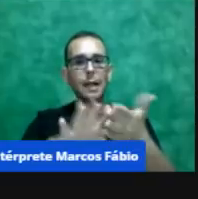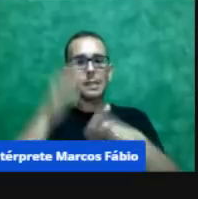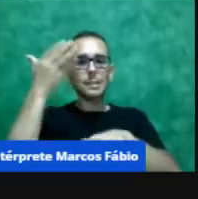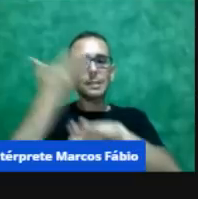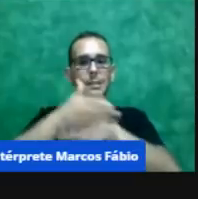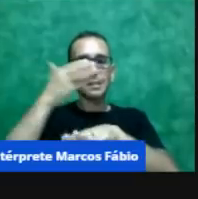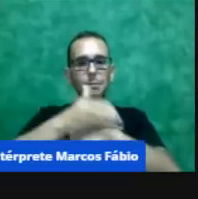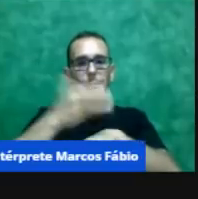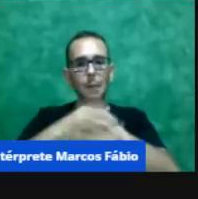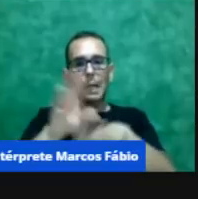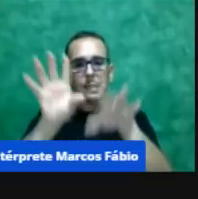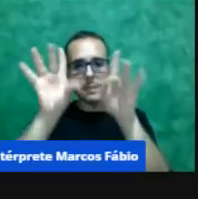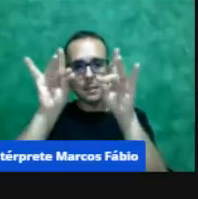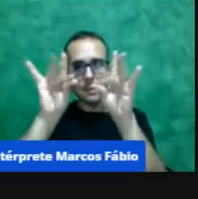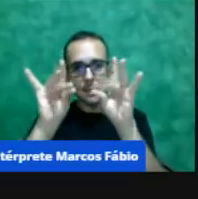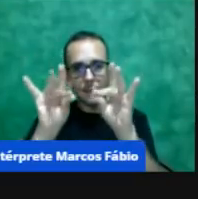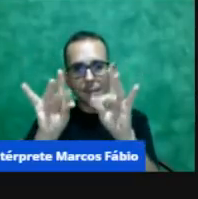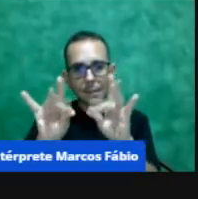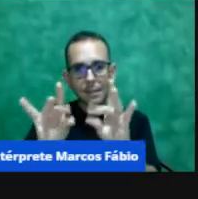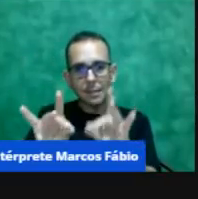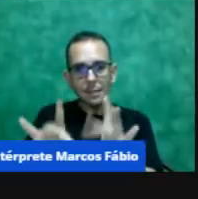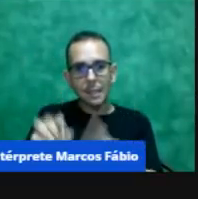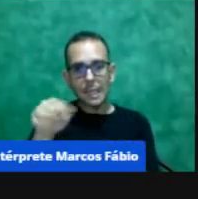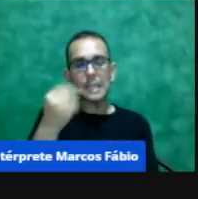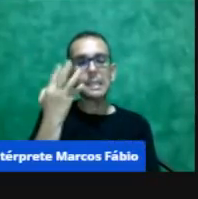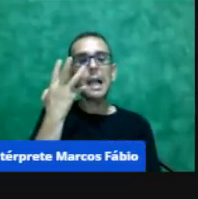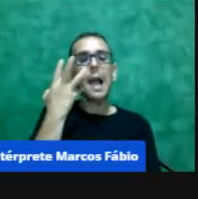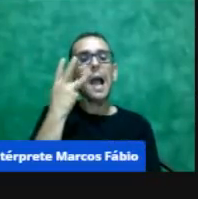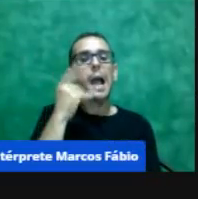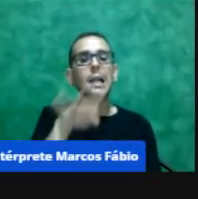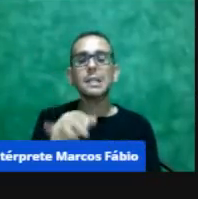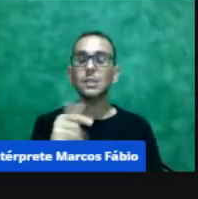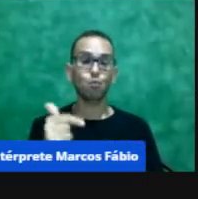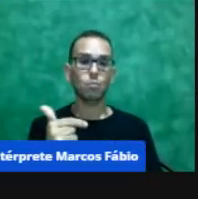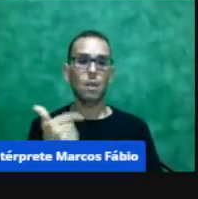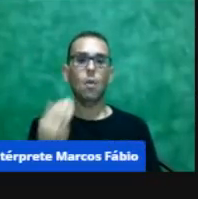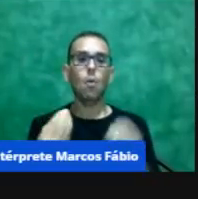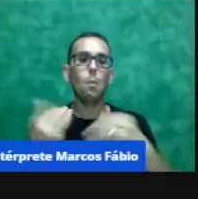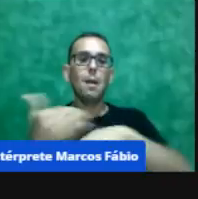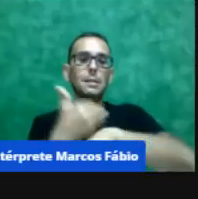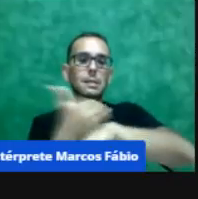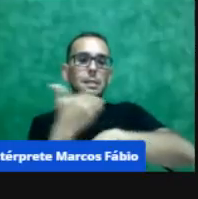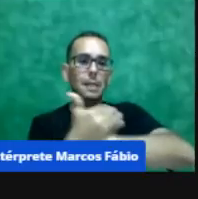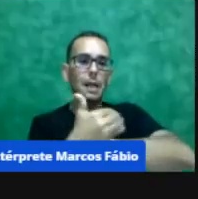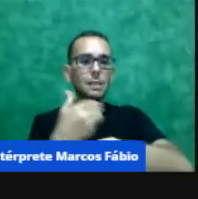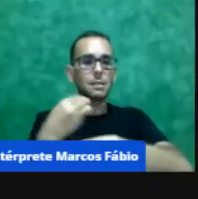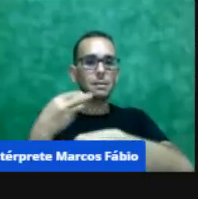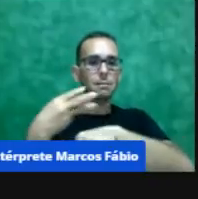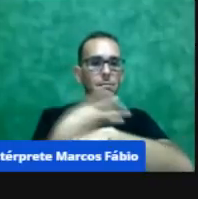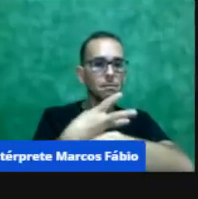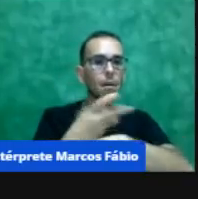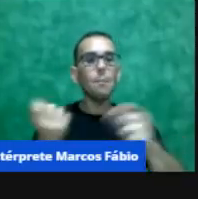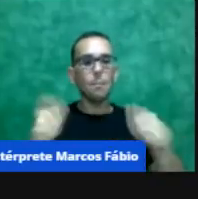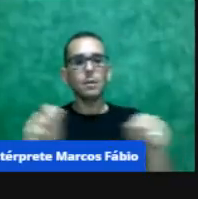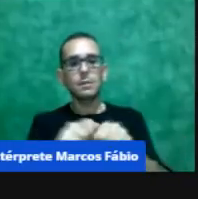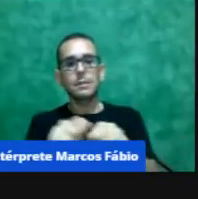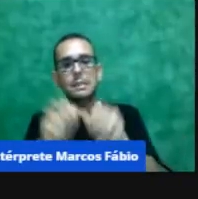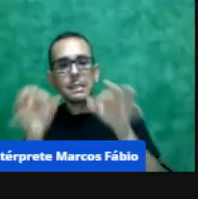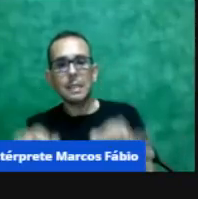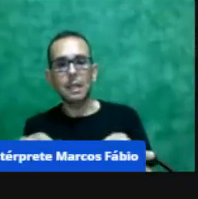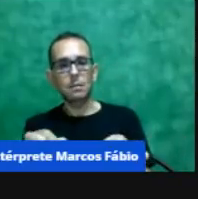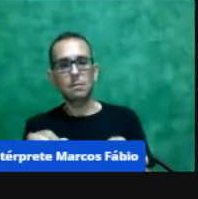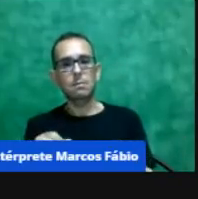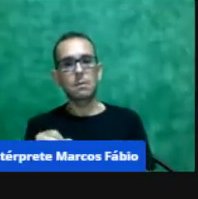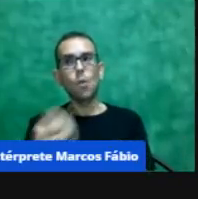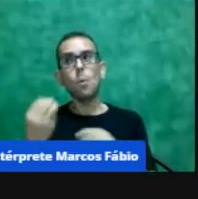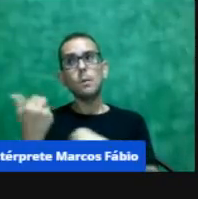bem descritas ali dentro, para que essa criança que não tem esse acesso possa também realizar, né? E por mais que ela não